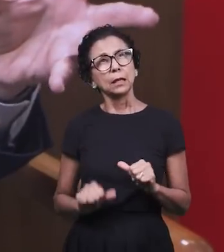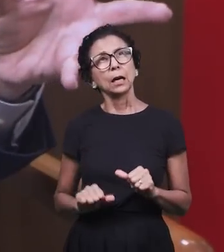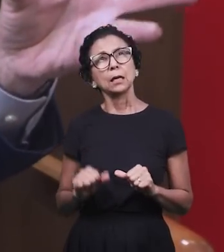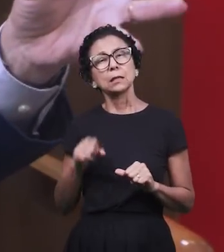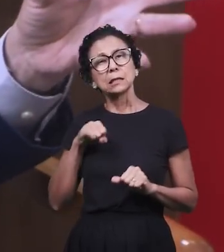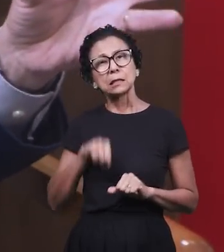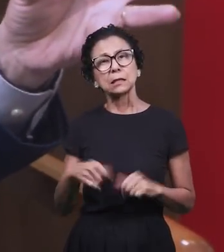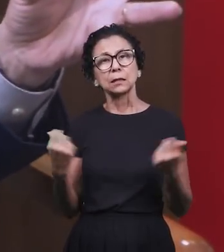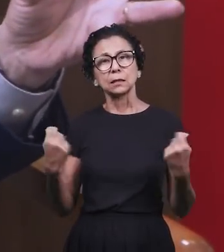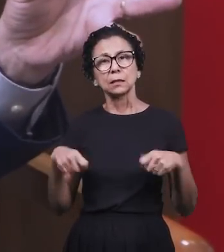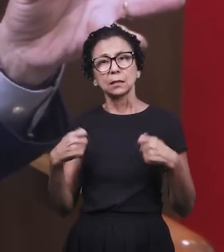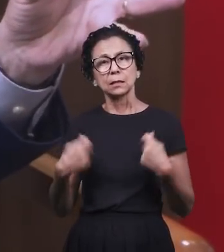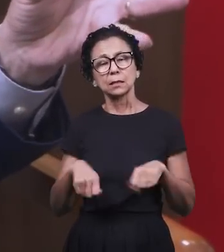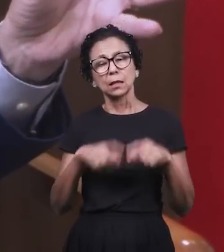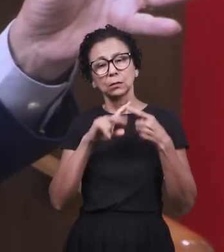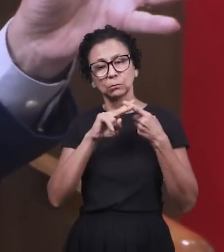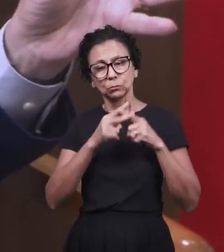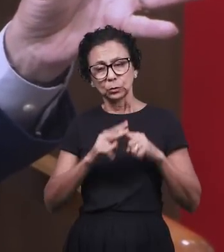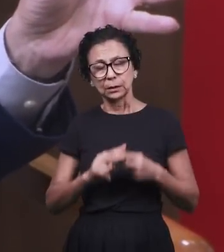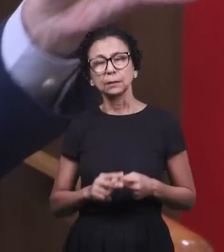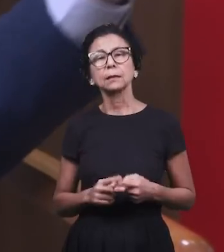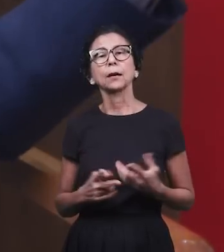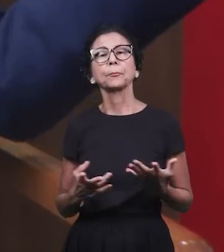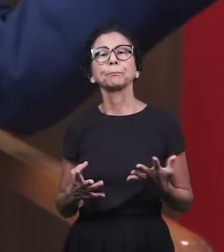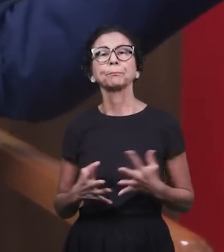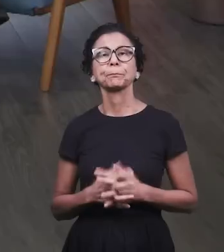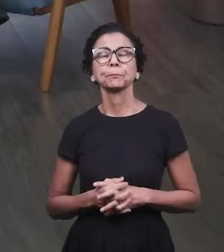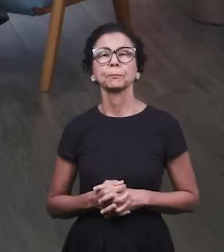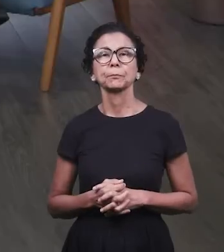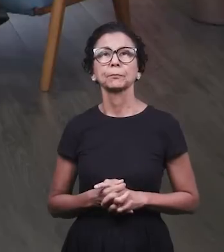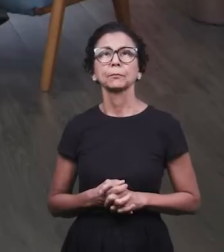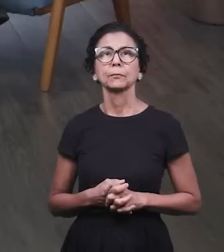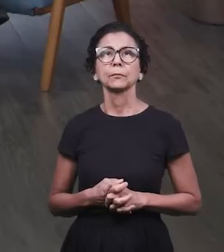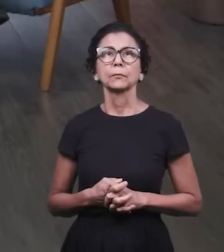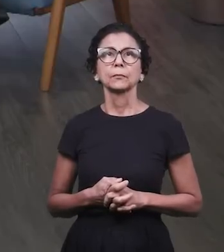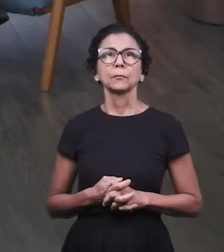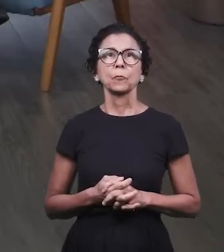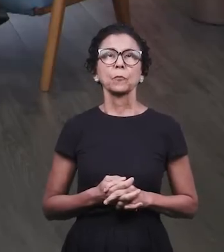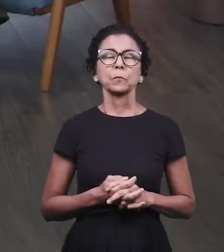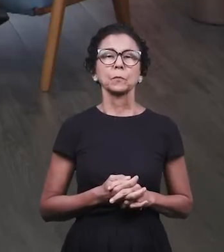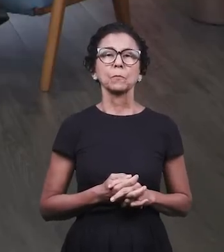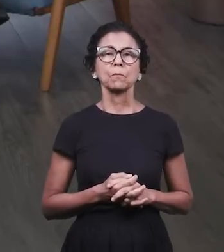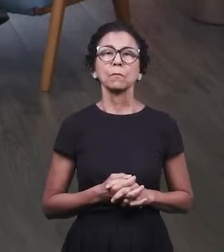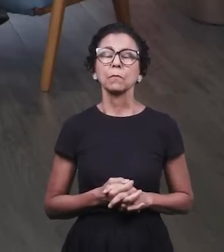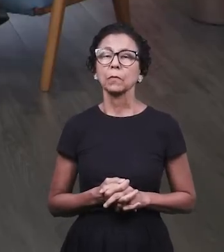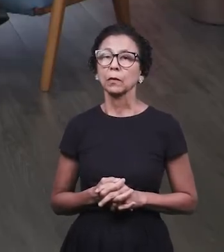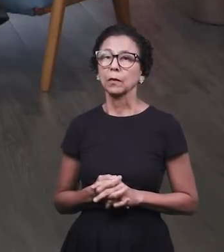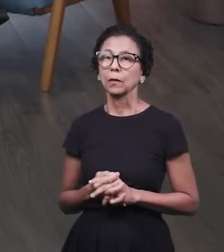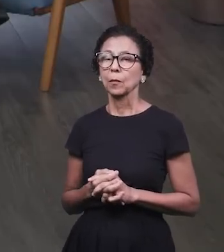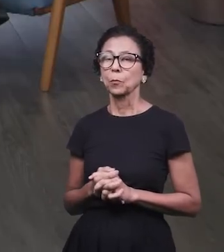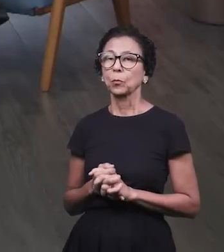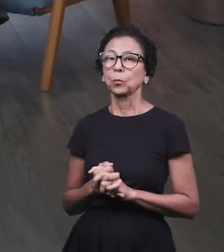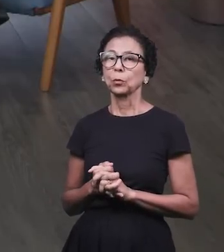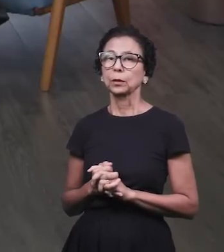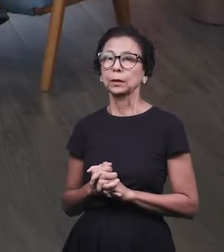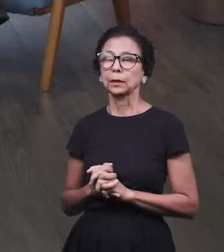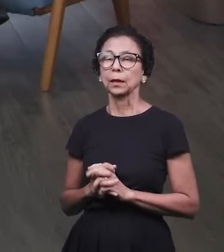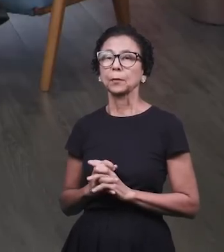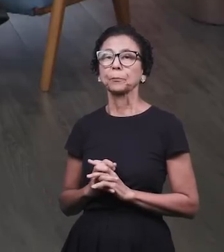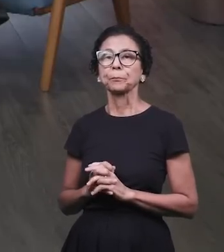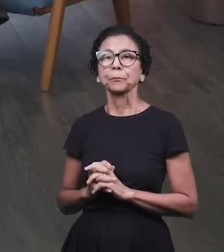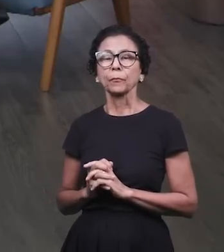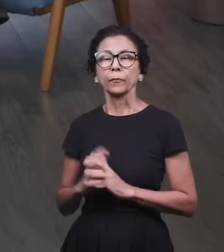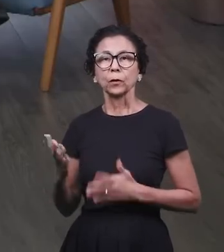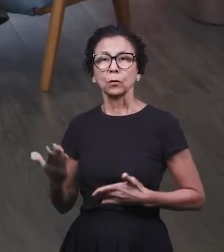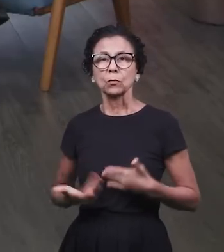essa característica da igreja fiel. E vou seguir aqui: os retos te amam. Por quê? Porque